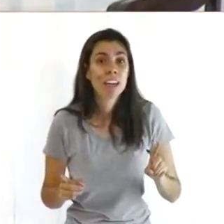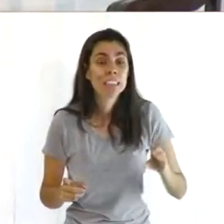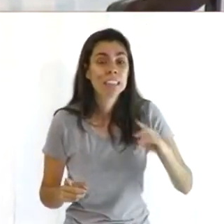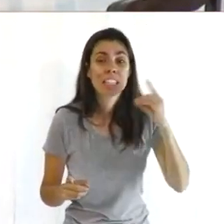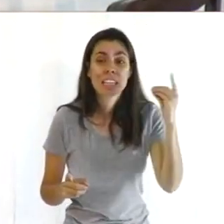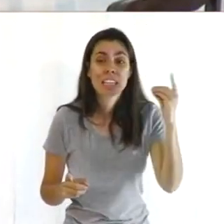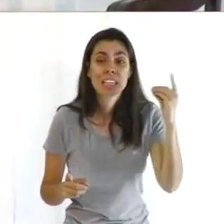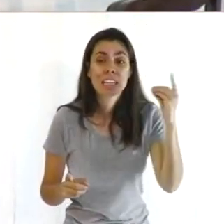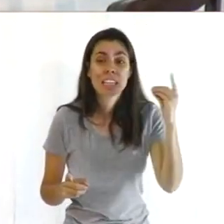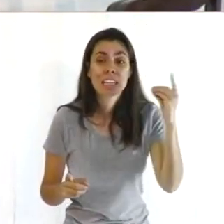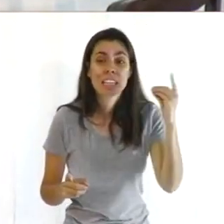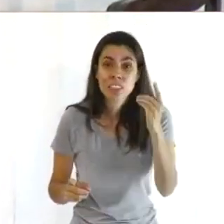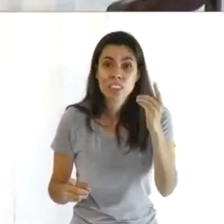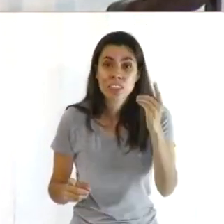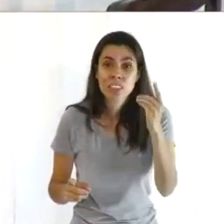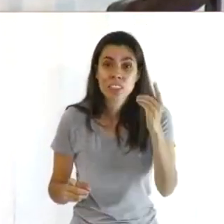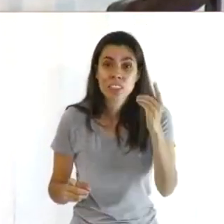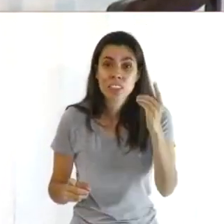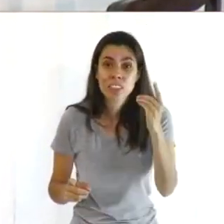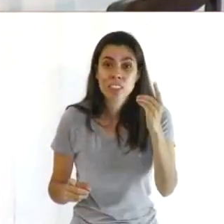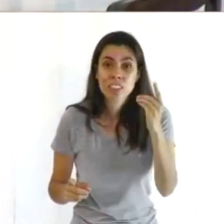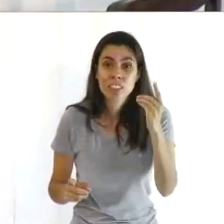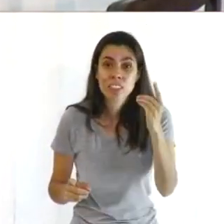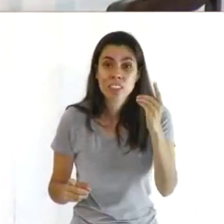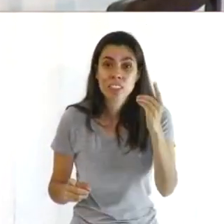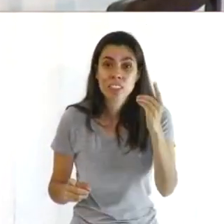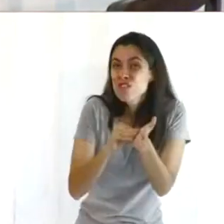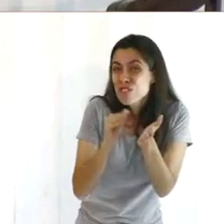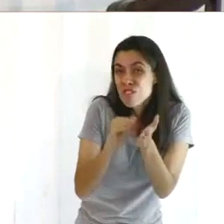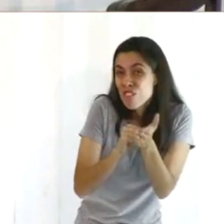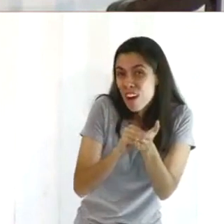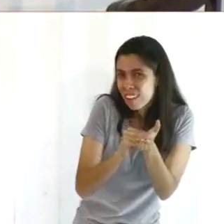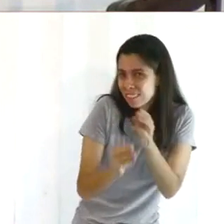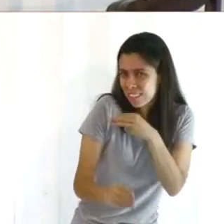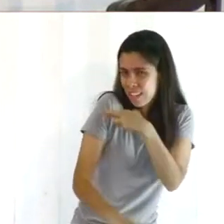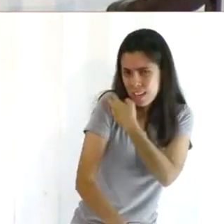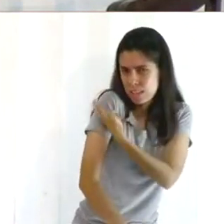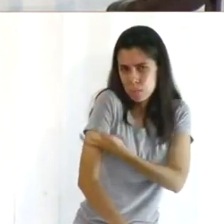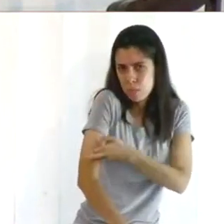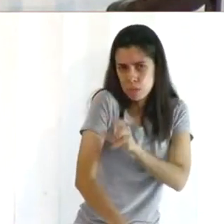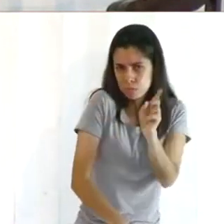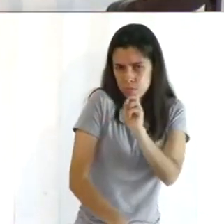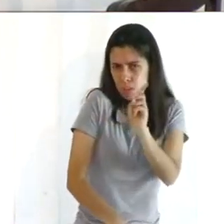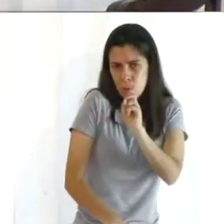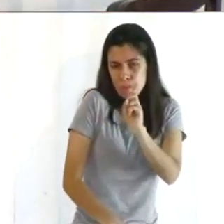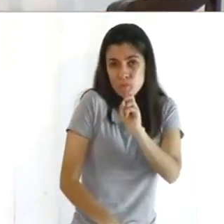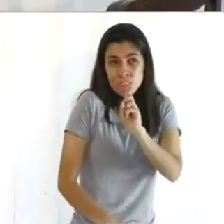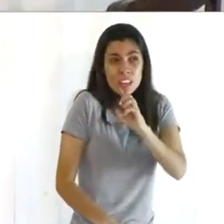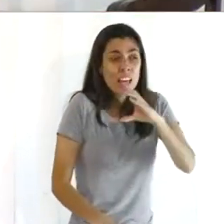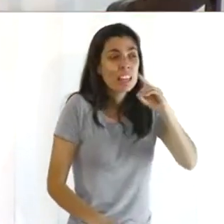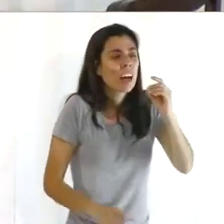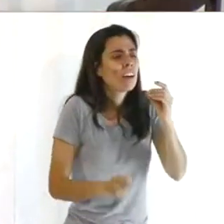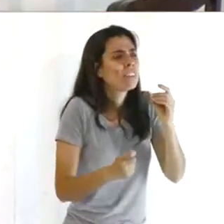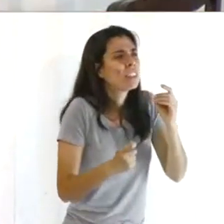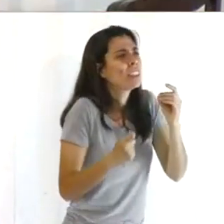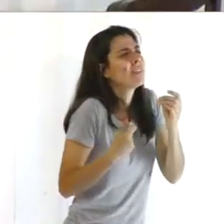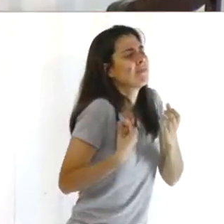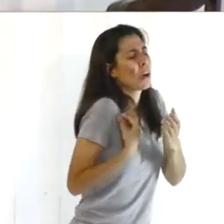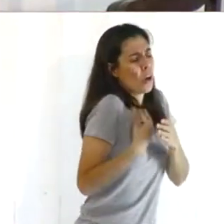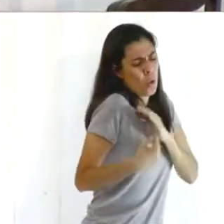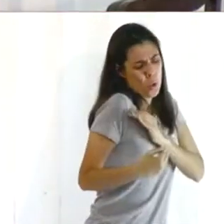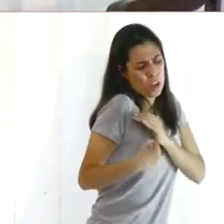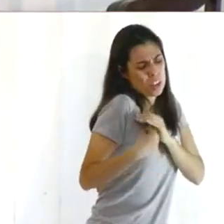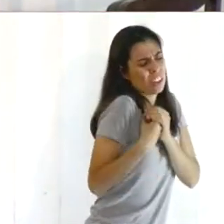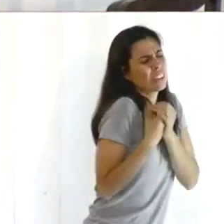homem que tem íntima comunhão com o Pai. Ele está abrindo o seu coração e está dizendo diante de Deus: eu estou perturbado,